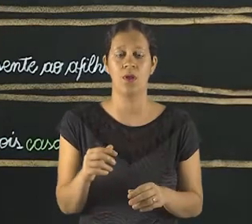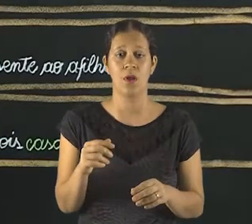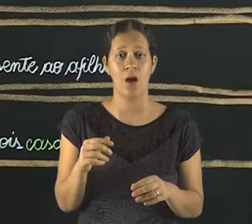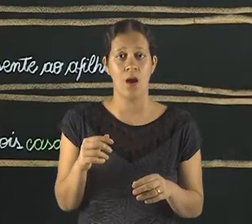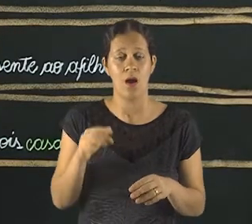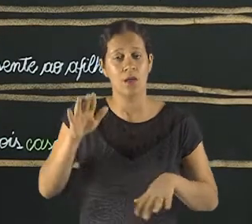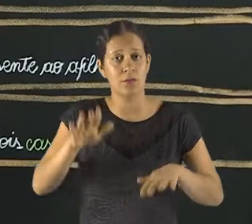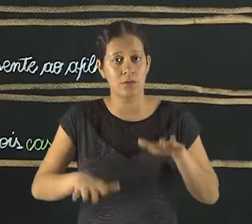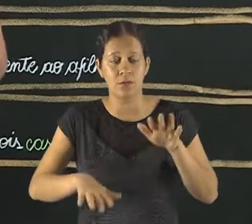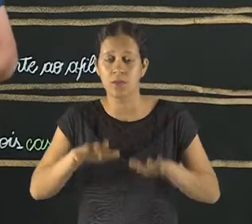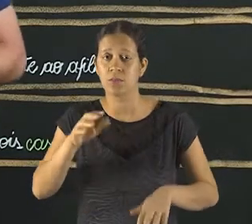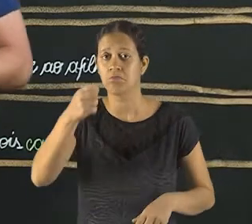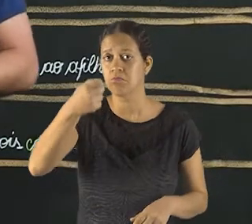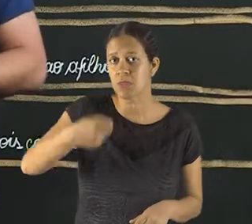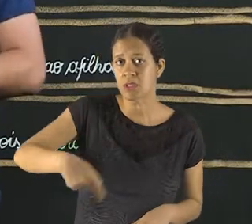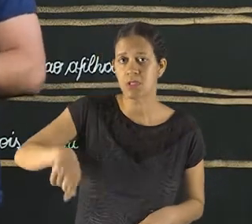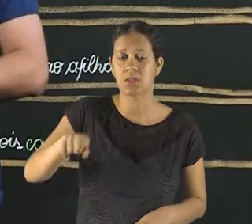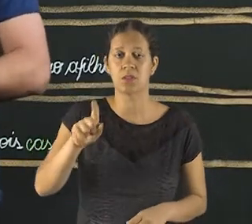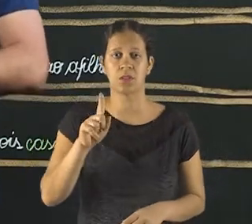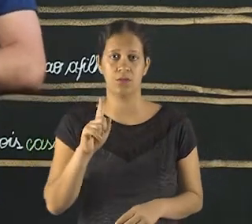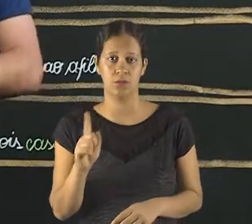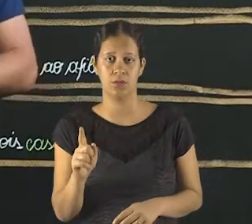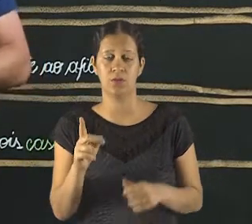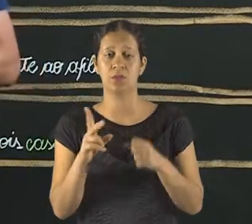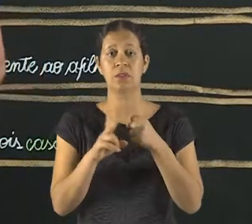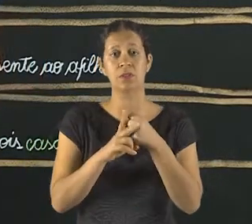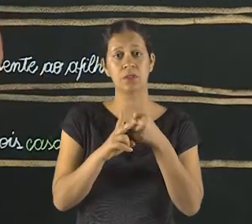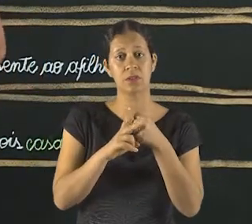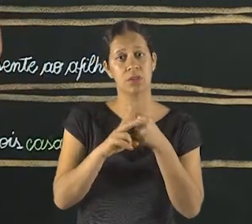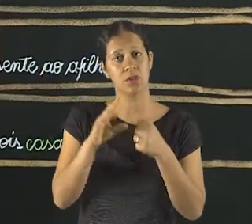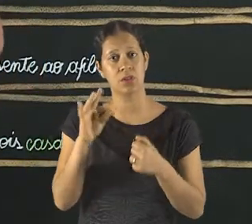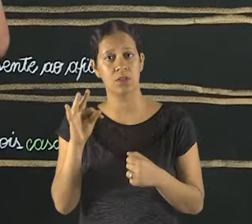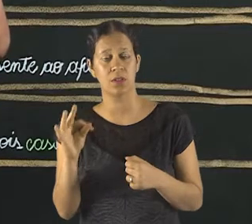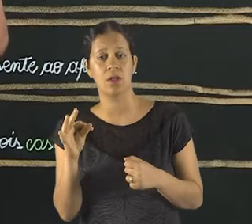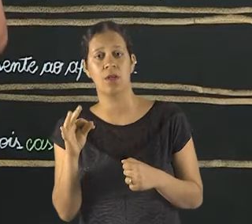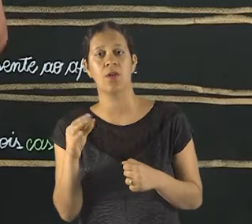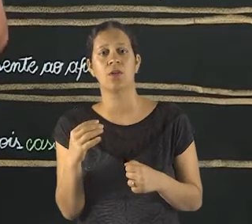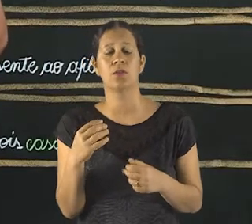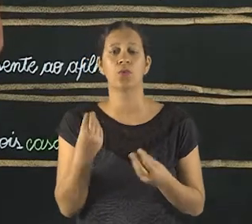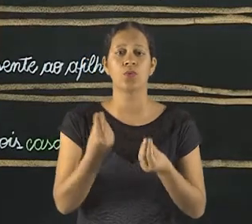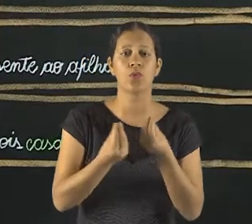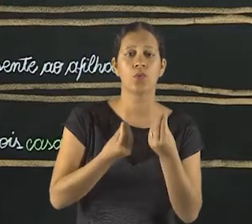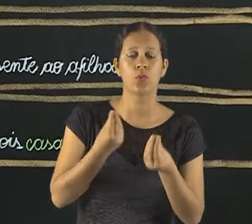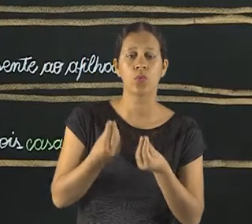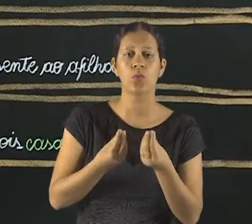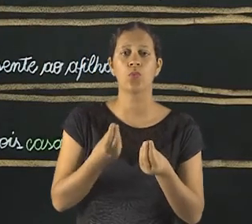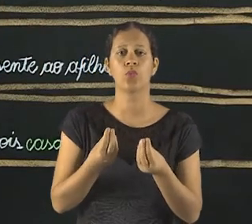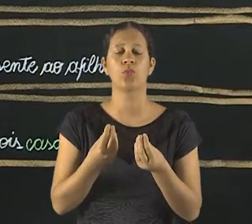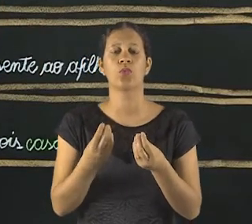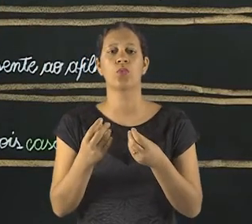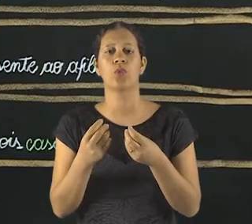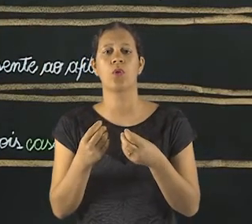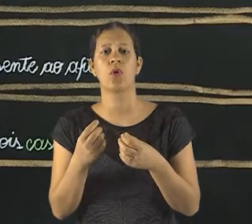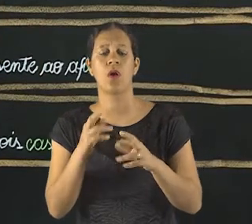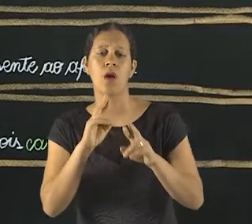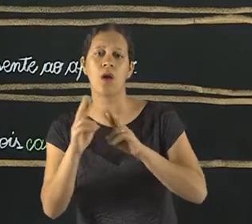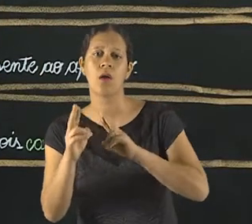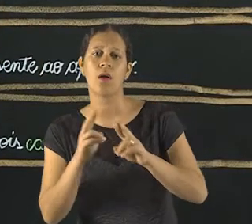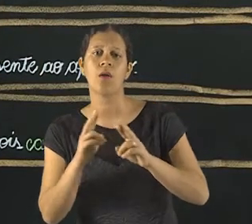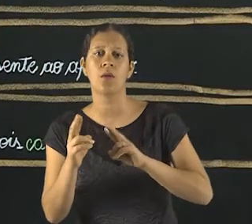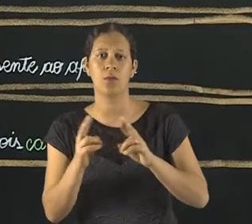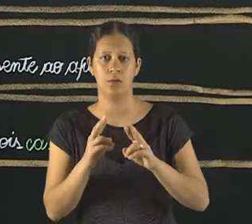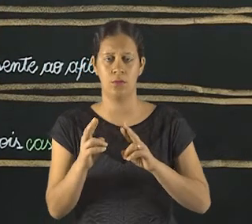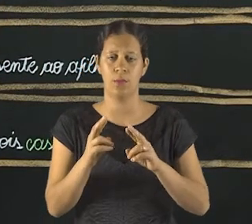vão precisar de complemento, é o que a gente vai perceber também. Então a transitividade verbal é fundamental para a gente analisar a função do verbo e como